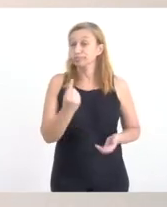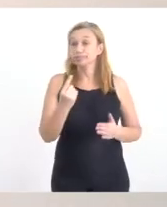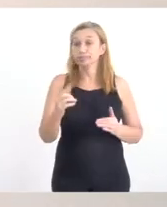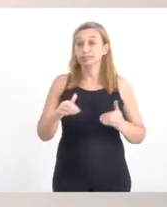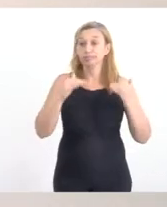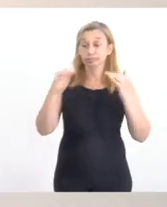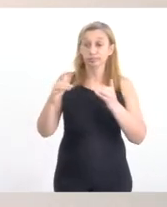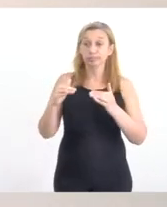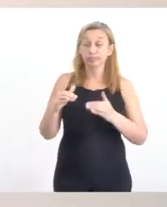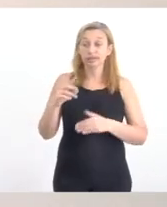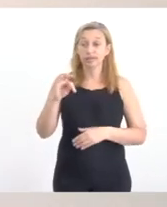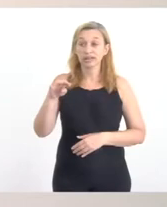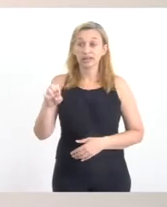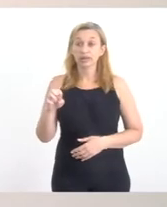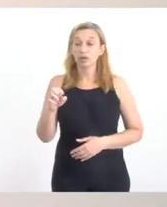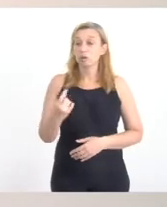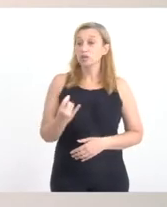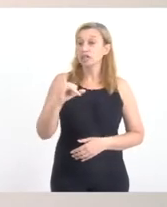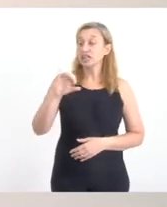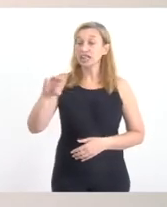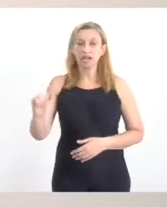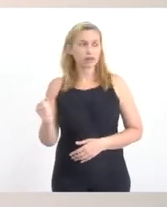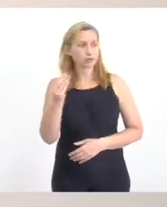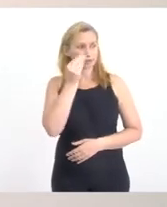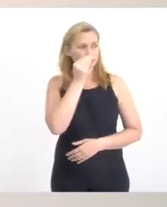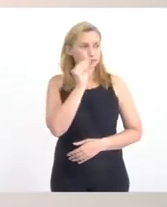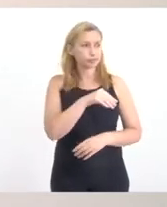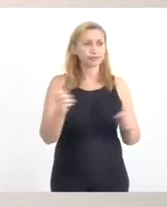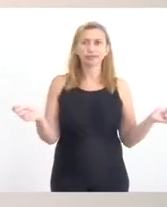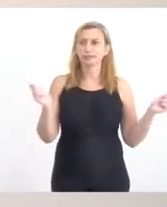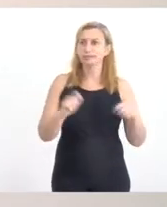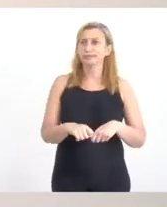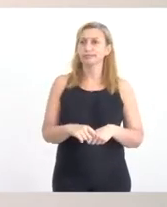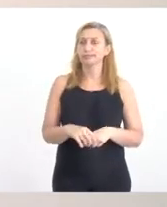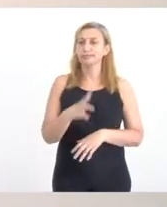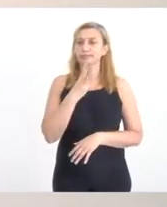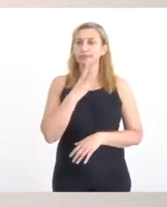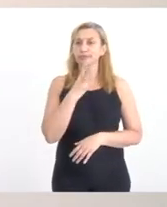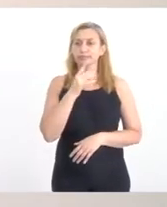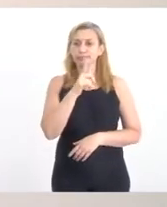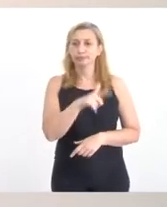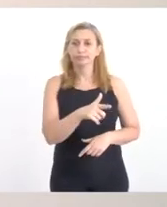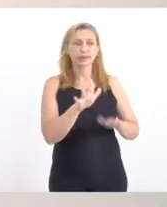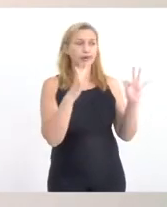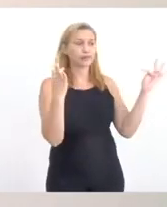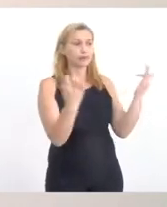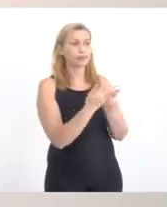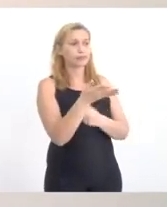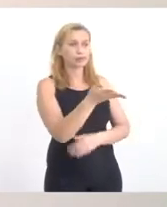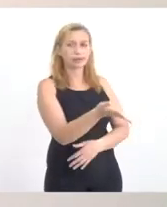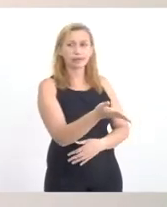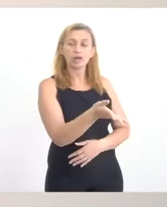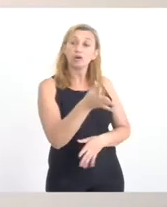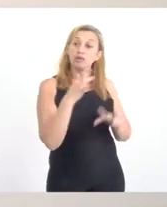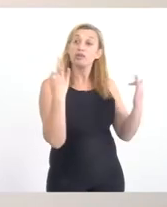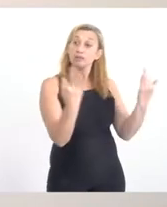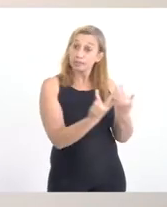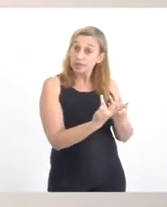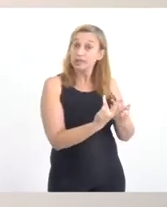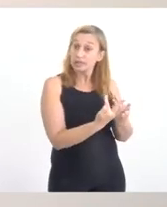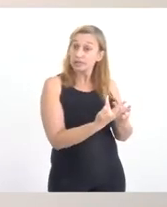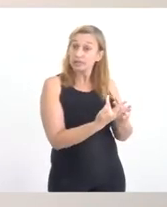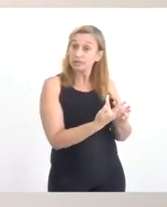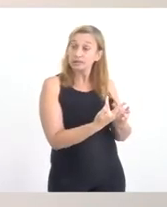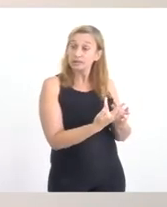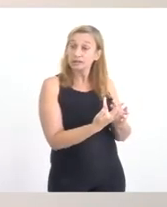superintendente do INCRA que ignorou a possibilidade de reconhecer aquelas famílias com famílias que